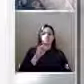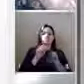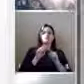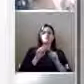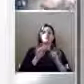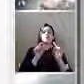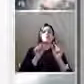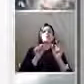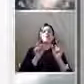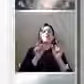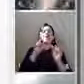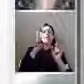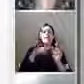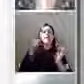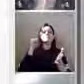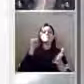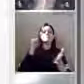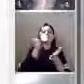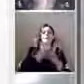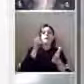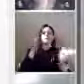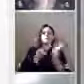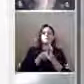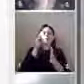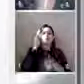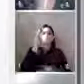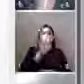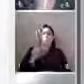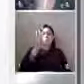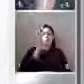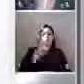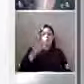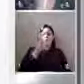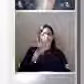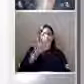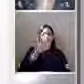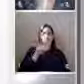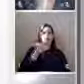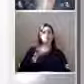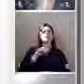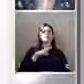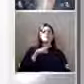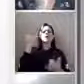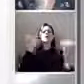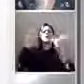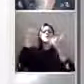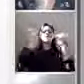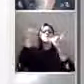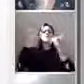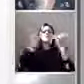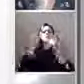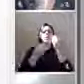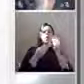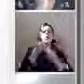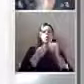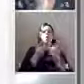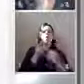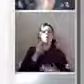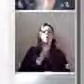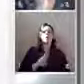da lexicografia bilíngue contrastiva, ela traz informações sobre o uso